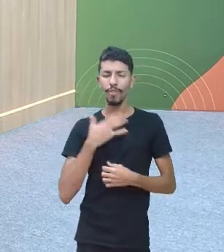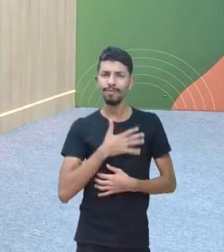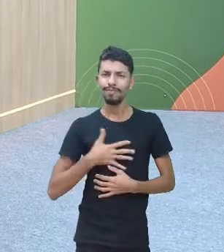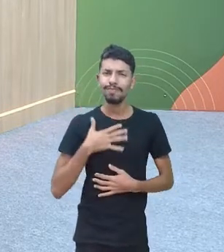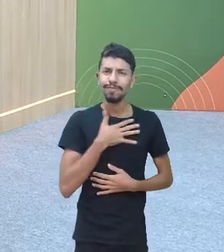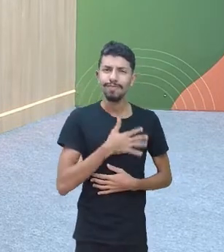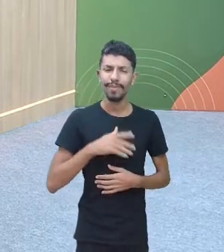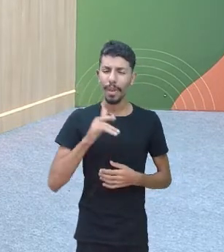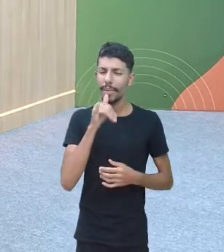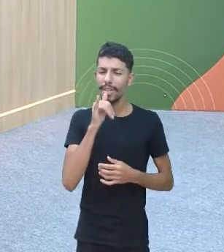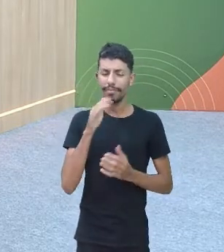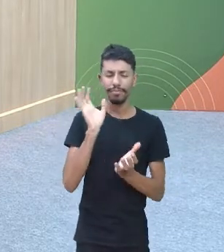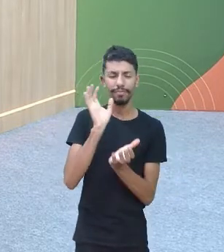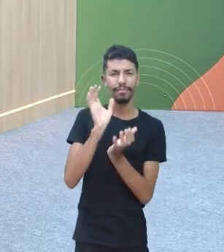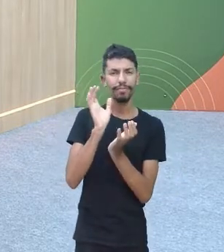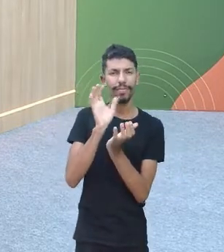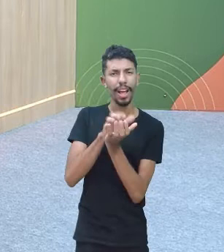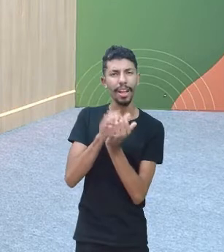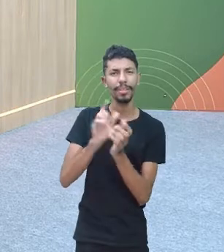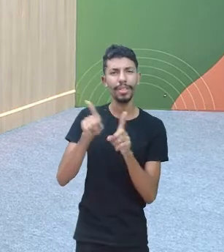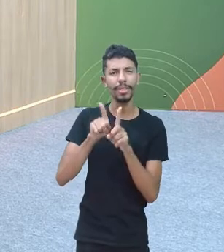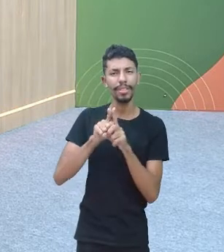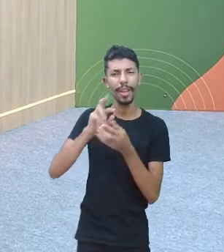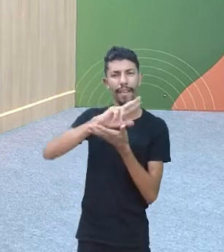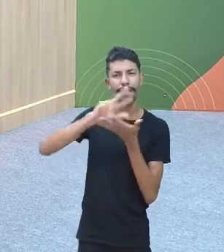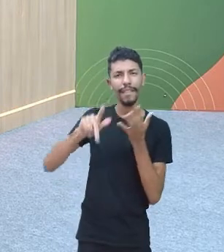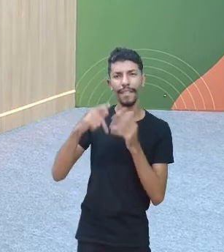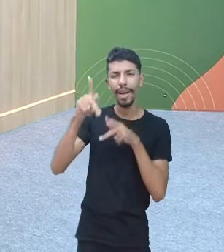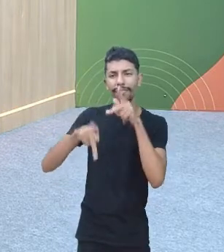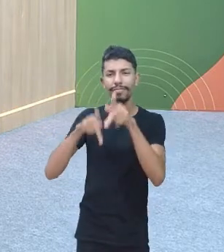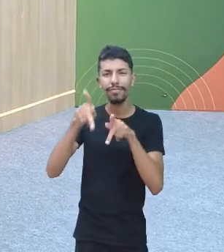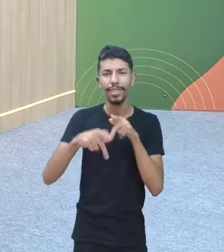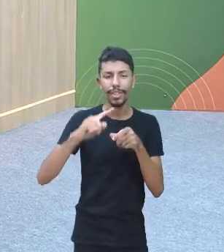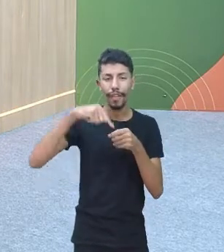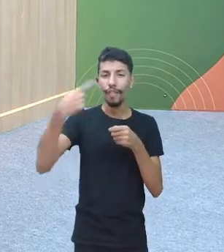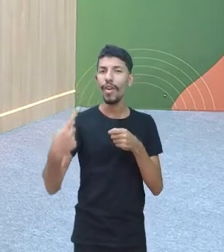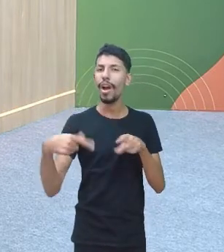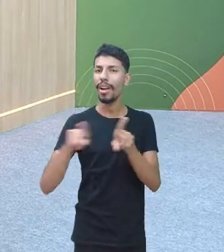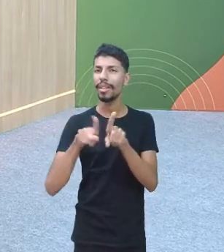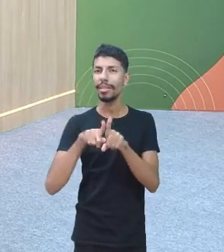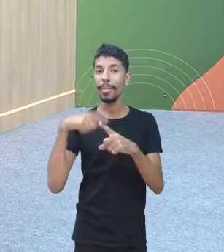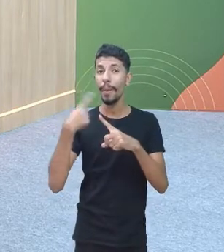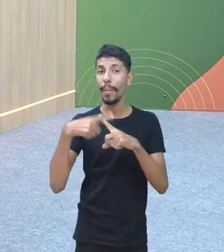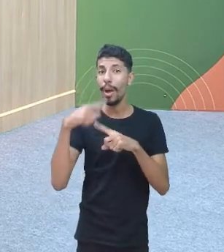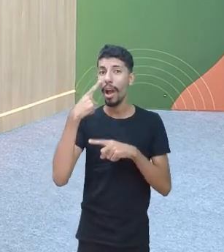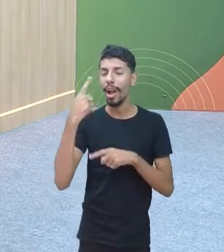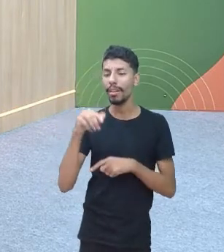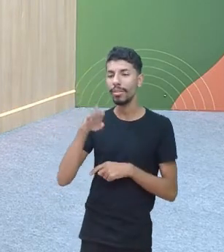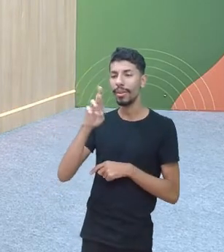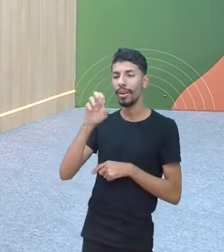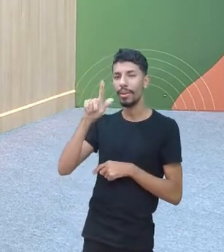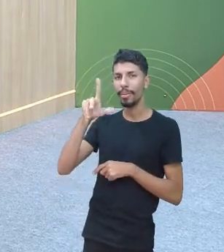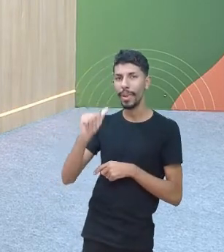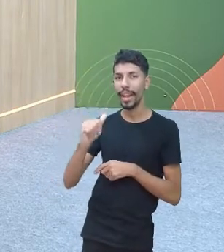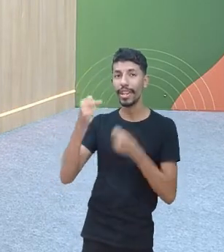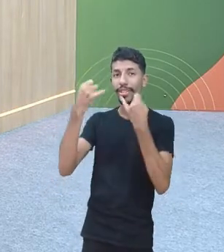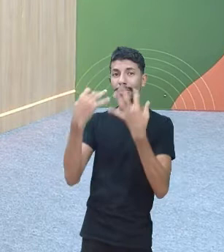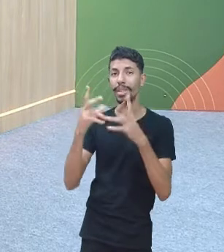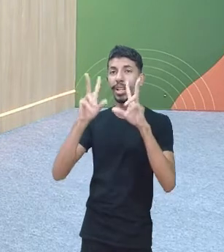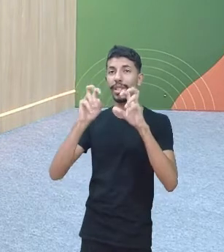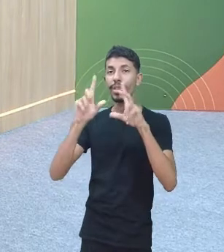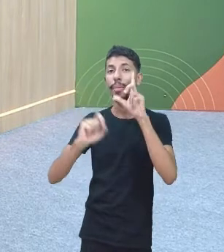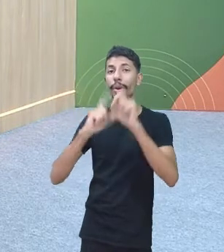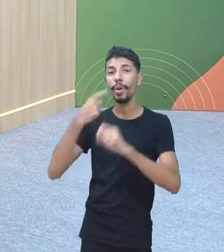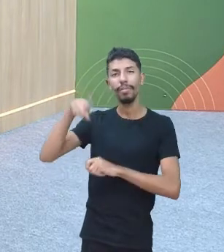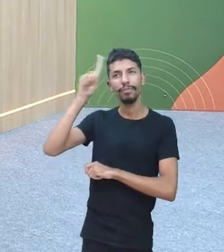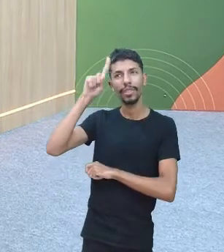nós pernambucanos e por várias pessoas de fora de Pernambuco. Porque o brega, ele fala do cotidiano. Se você pegar